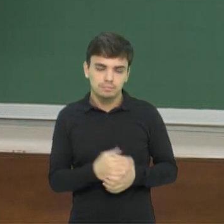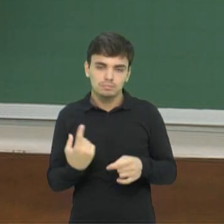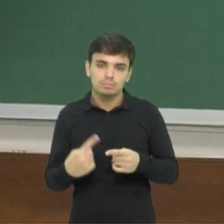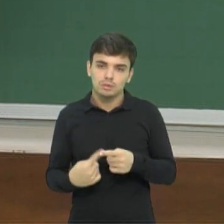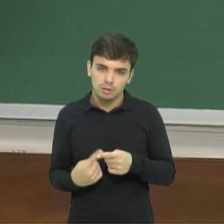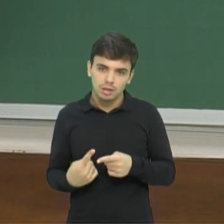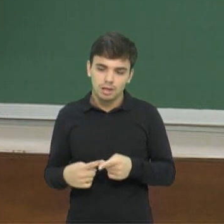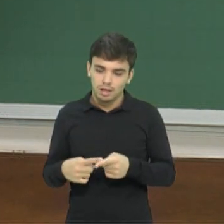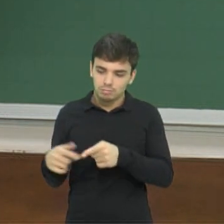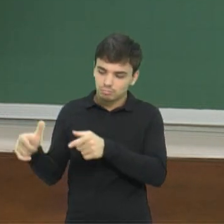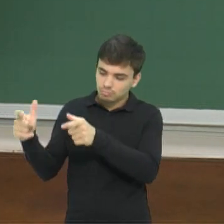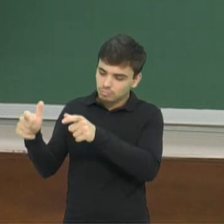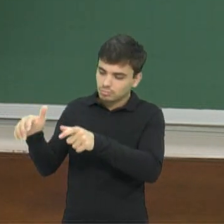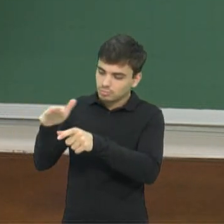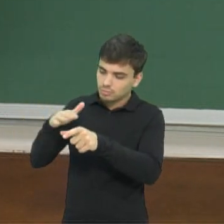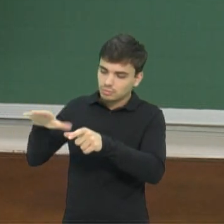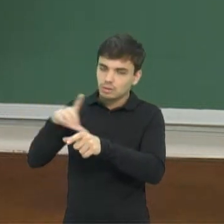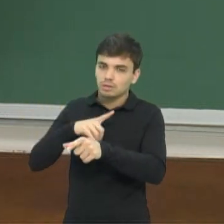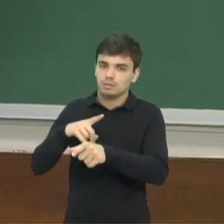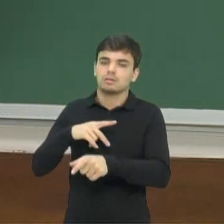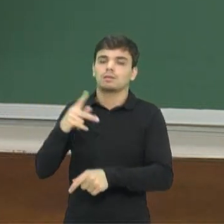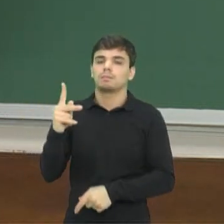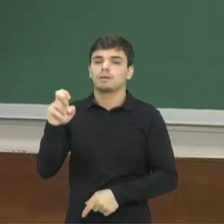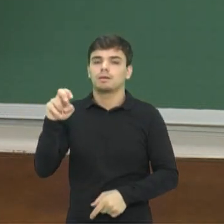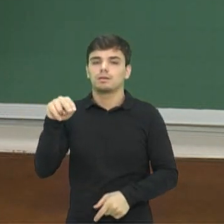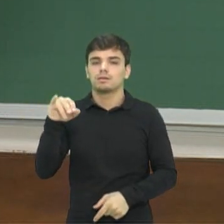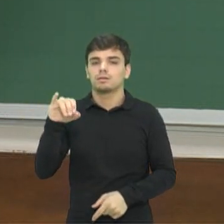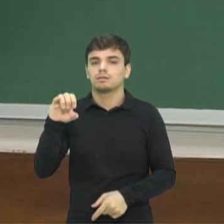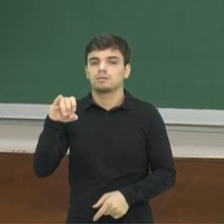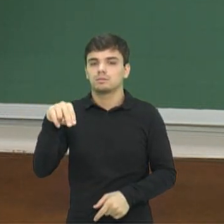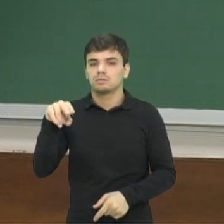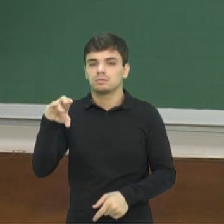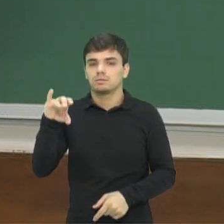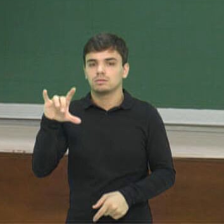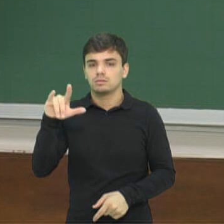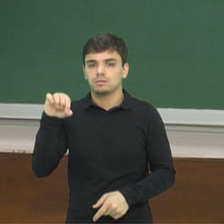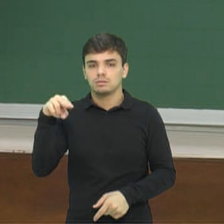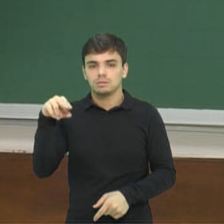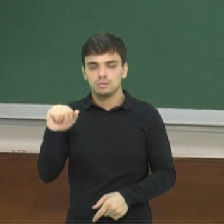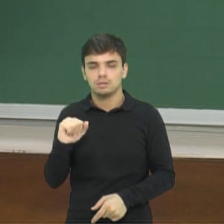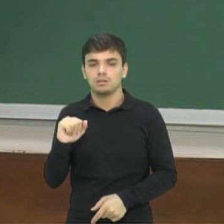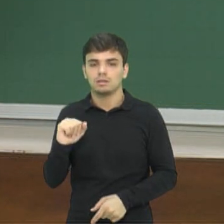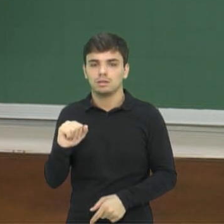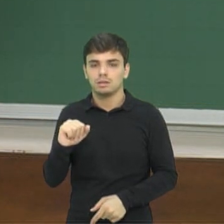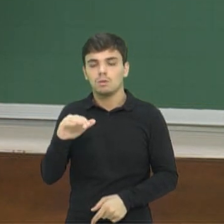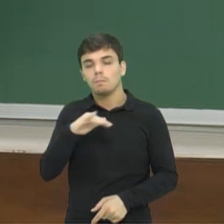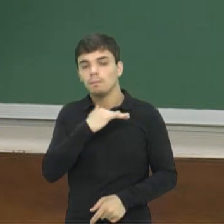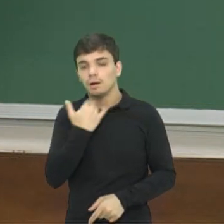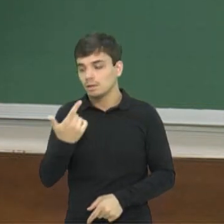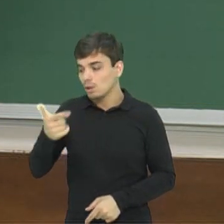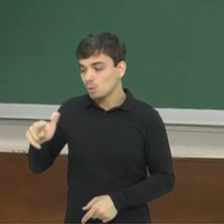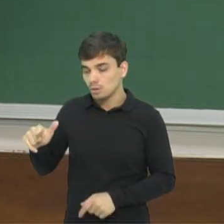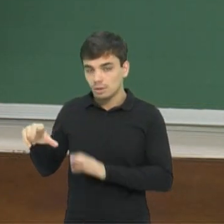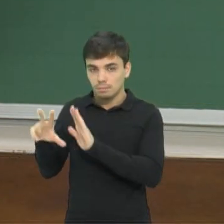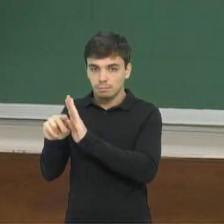Porque aquela região ali está com a penicilina, né? Que é produzida pelo fungo penicillium, que mata as bactérias que estão nessa